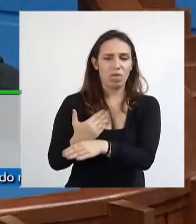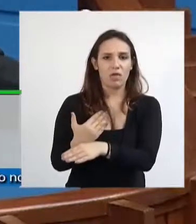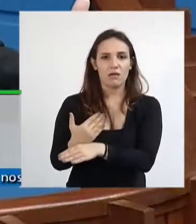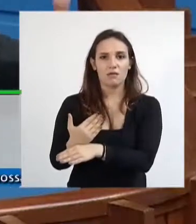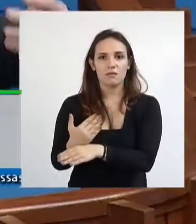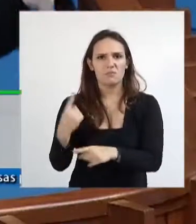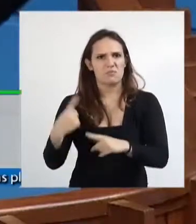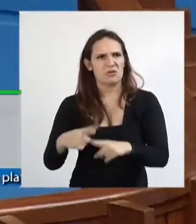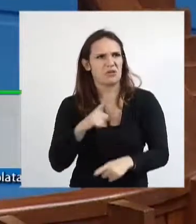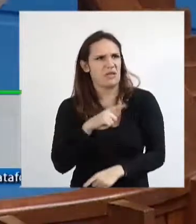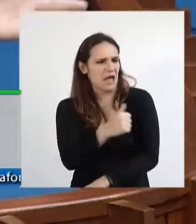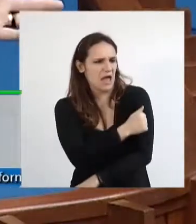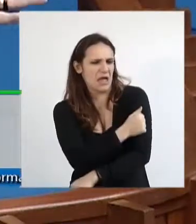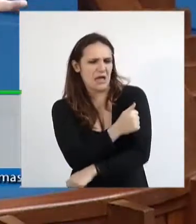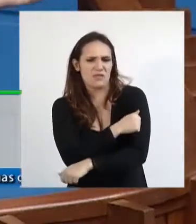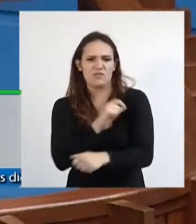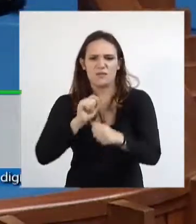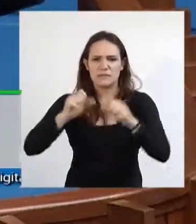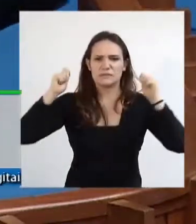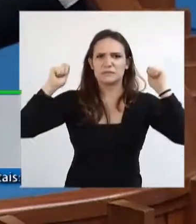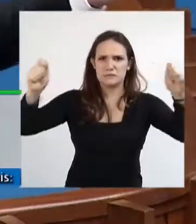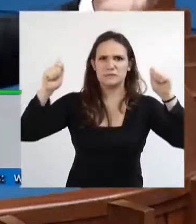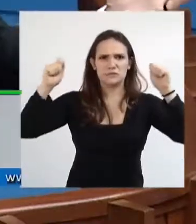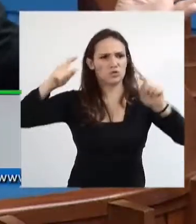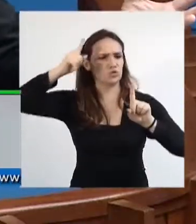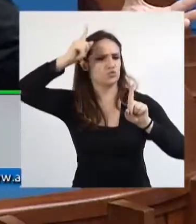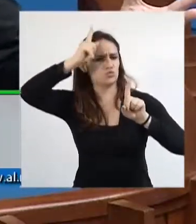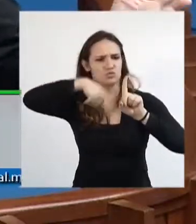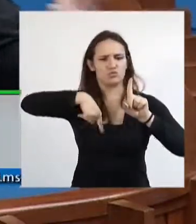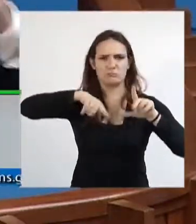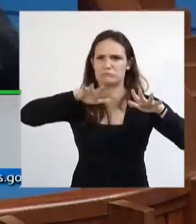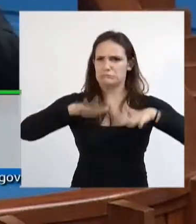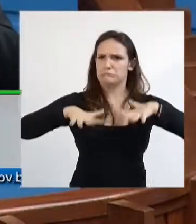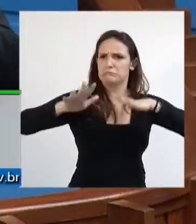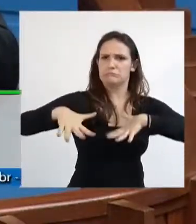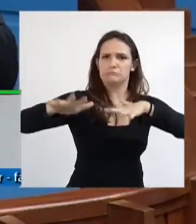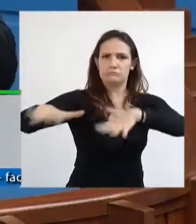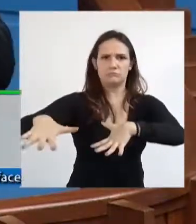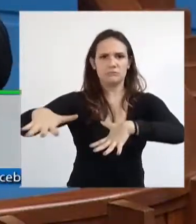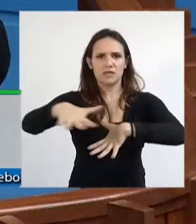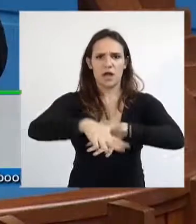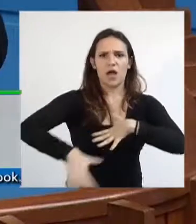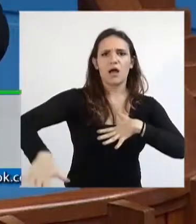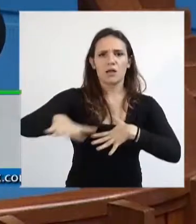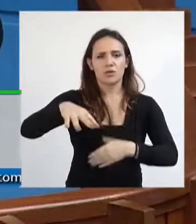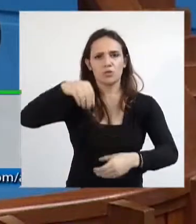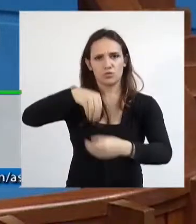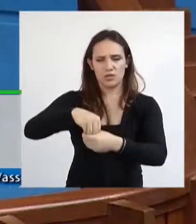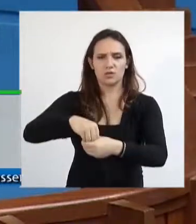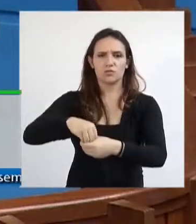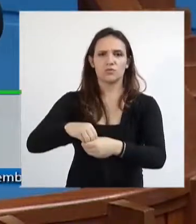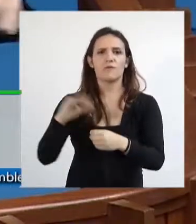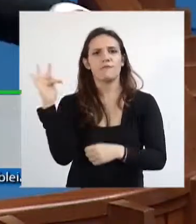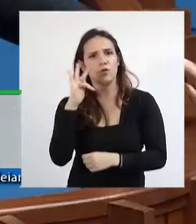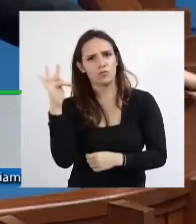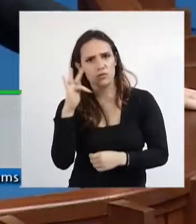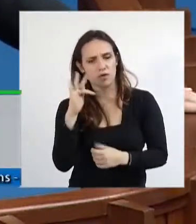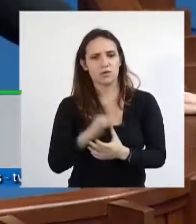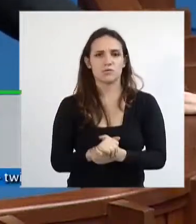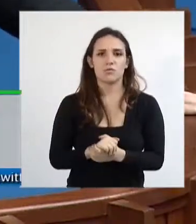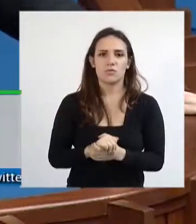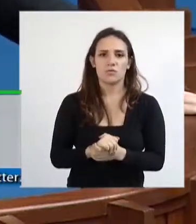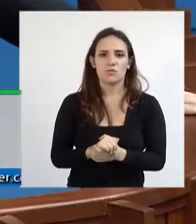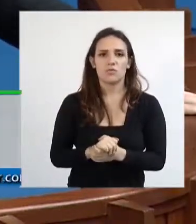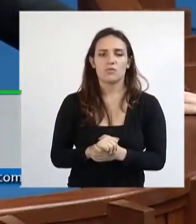Alunos fazendo manifestações pelados nos campi das universidades,